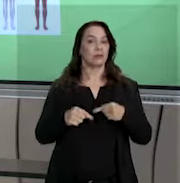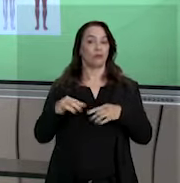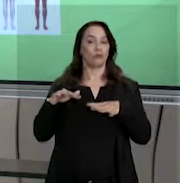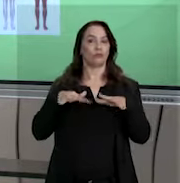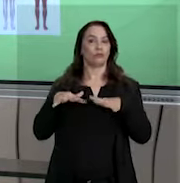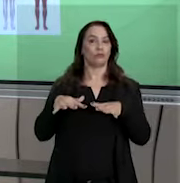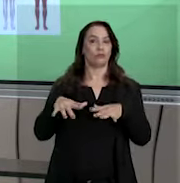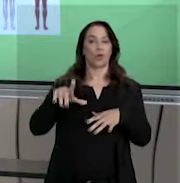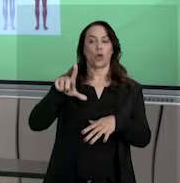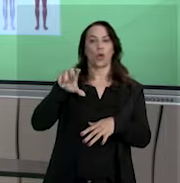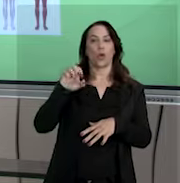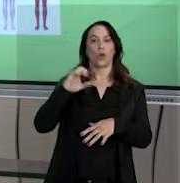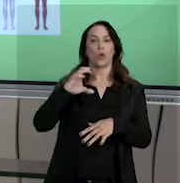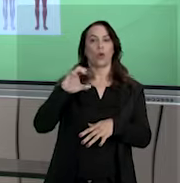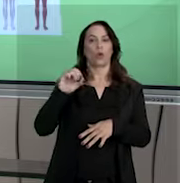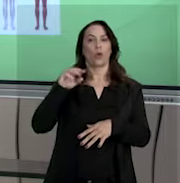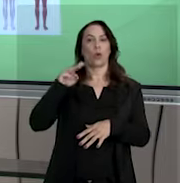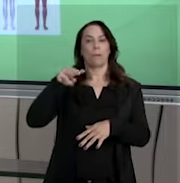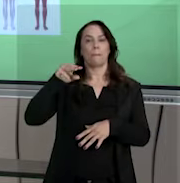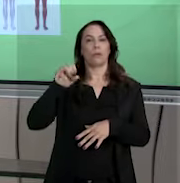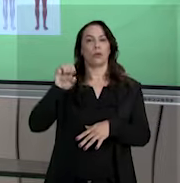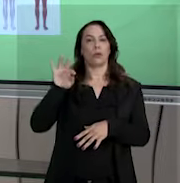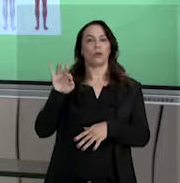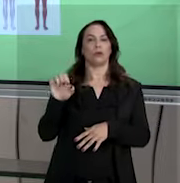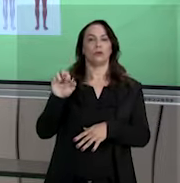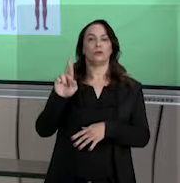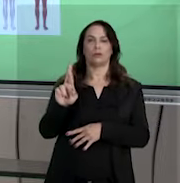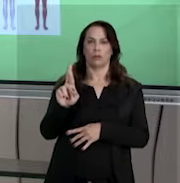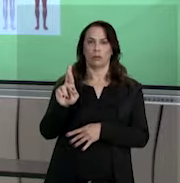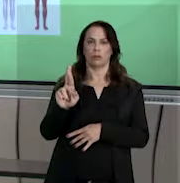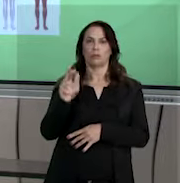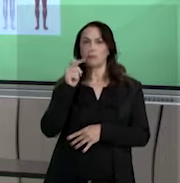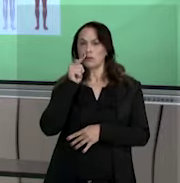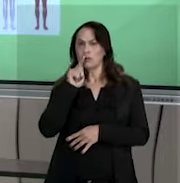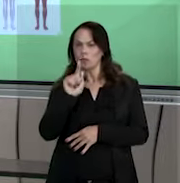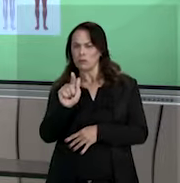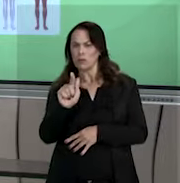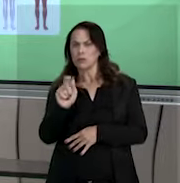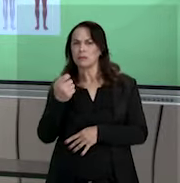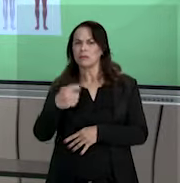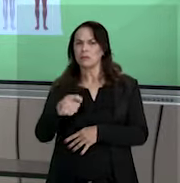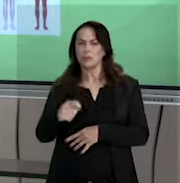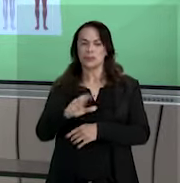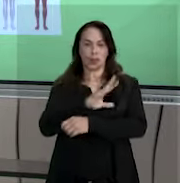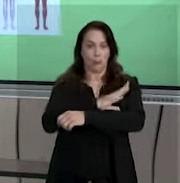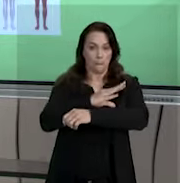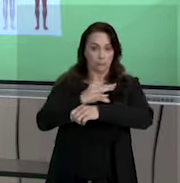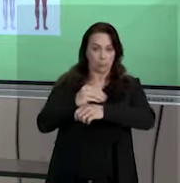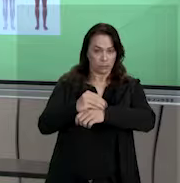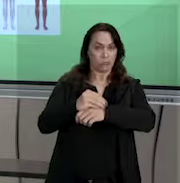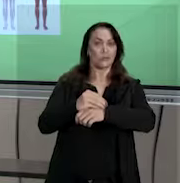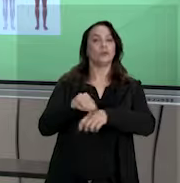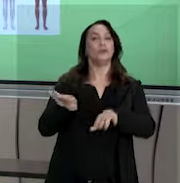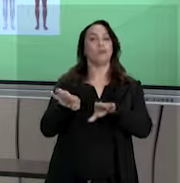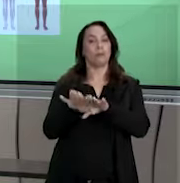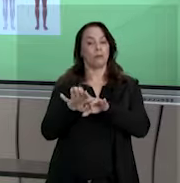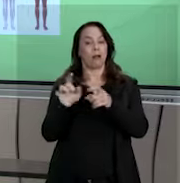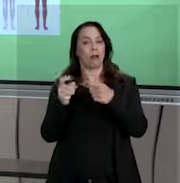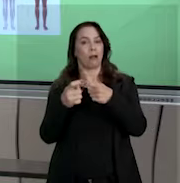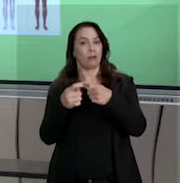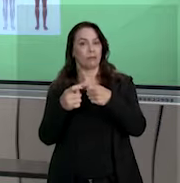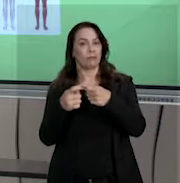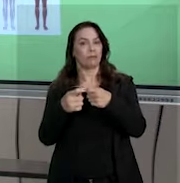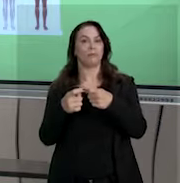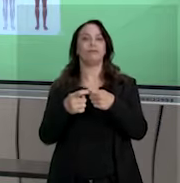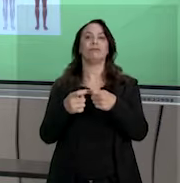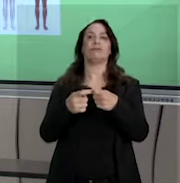hoje na nossa aula. O locomotor, para ele funcionar, ele precisa da musculatura e do esquelético, além